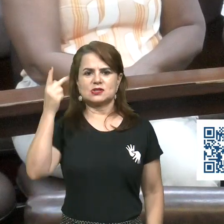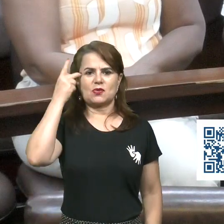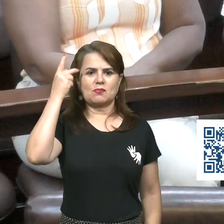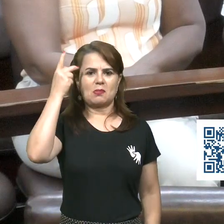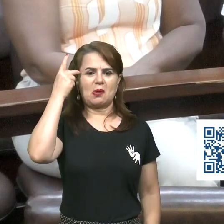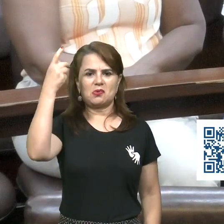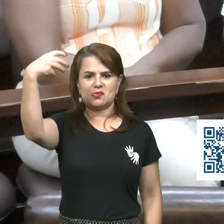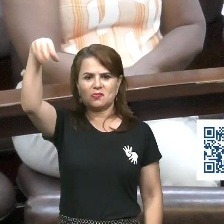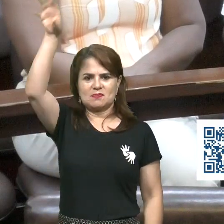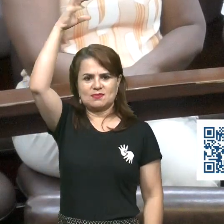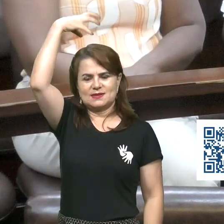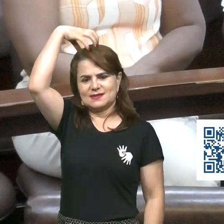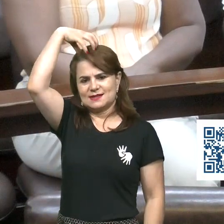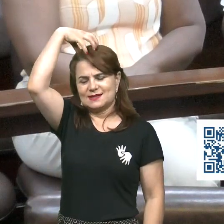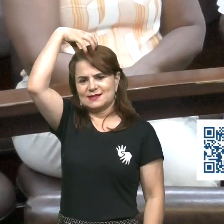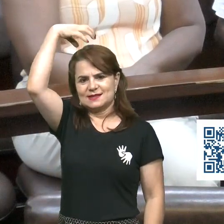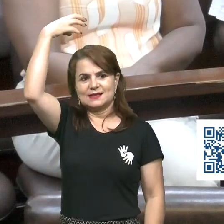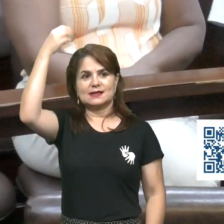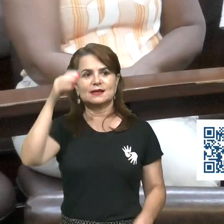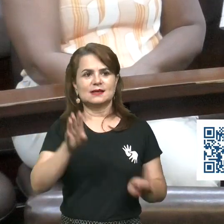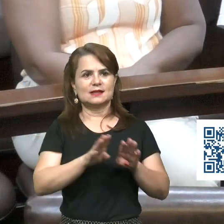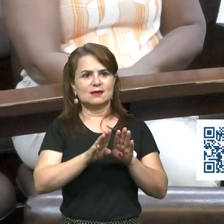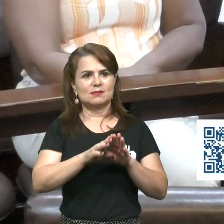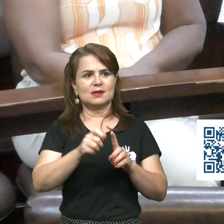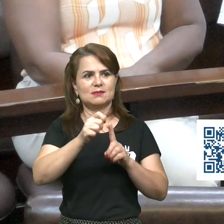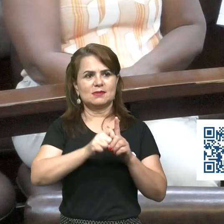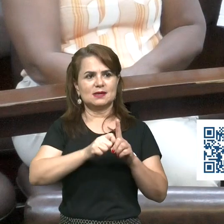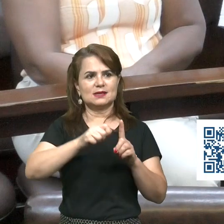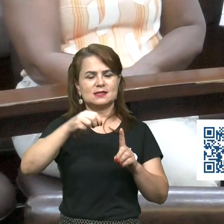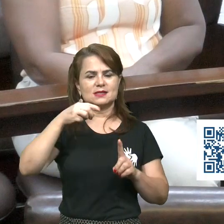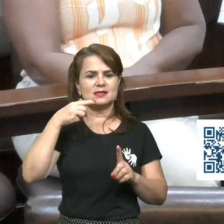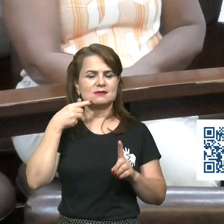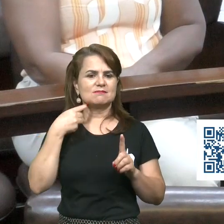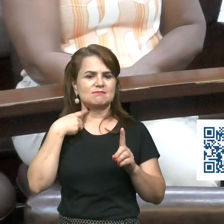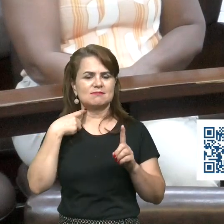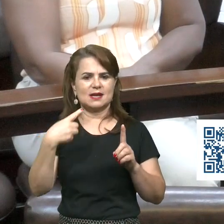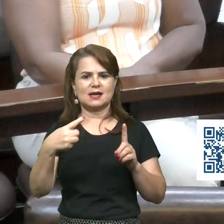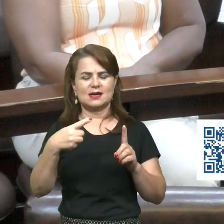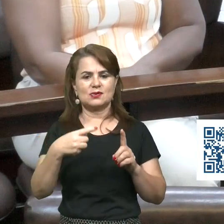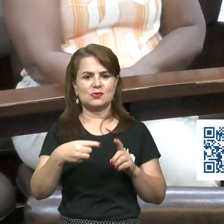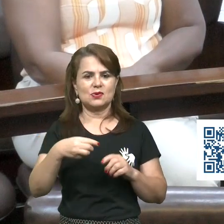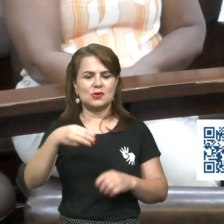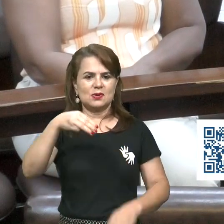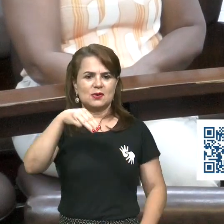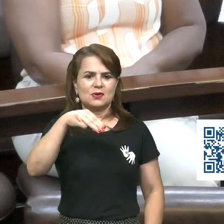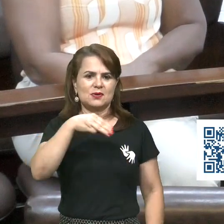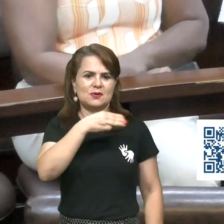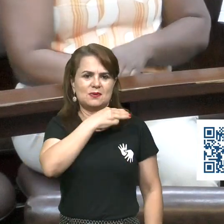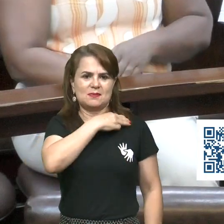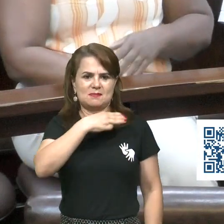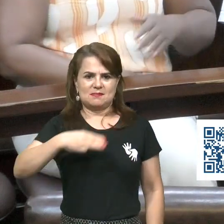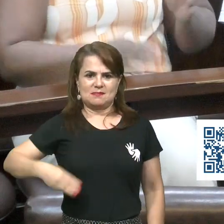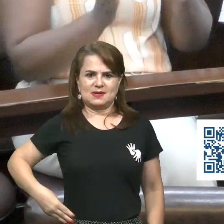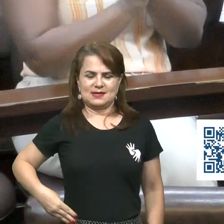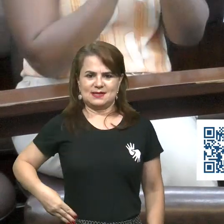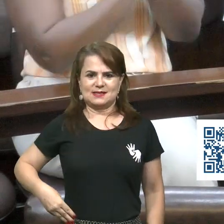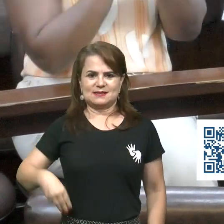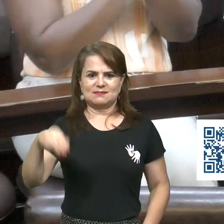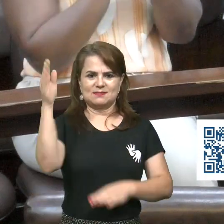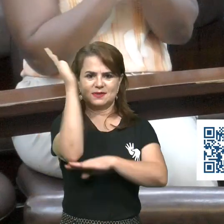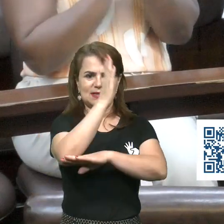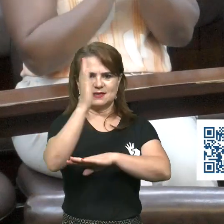São Paulo. E em maio de 2024 estará participando do Miss Brasil. Então, uma salva de palmas aqui para nossa querida